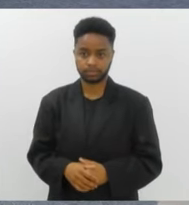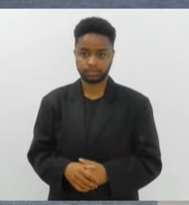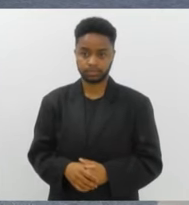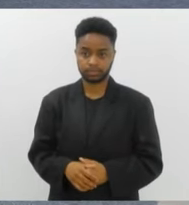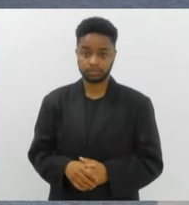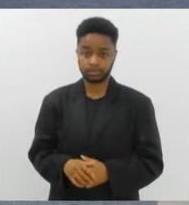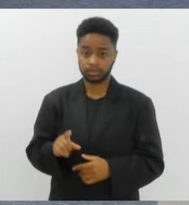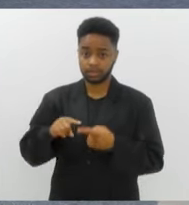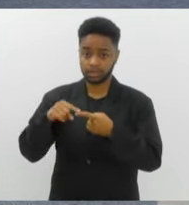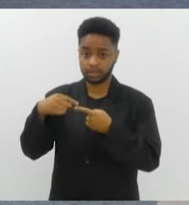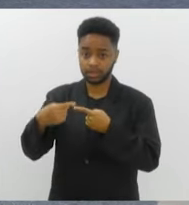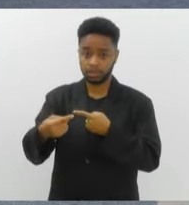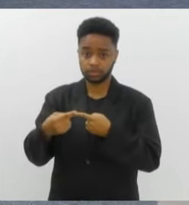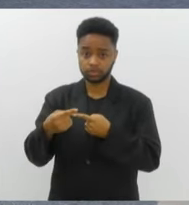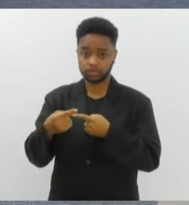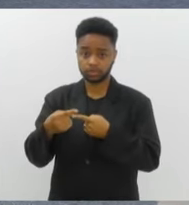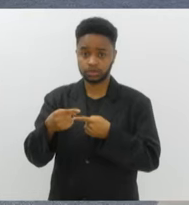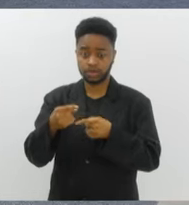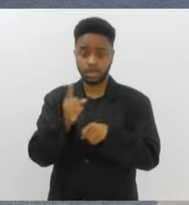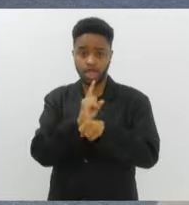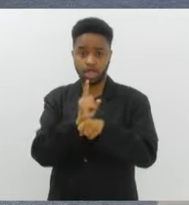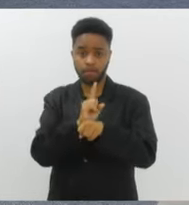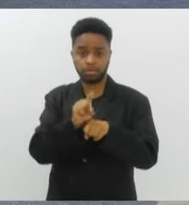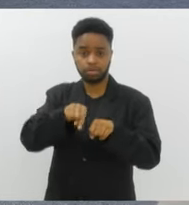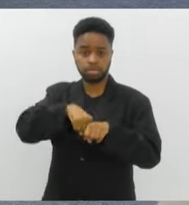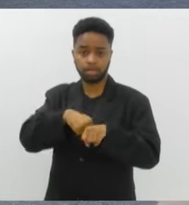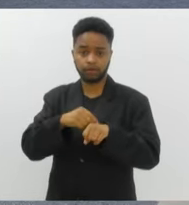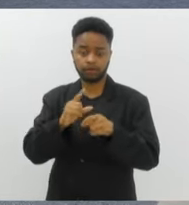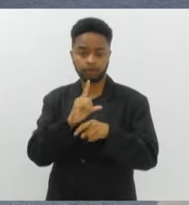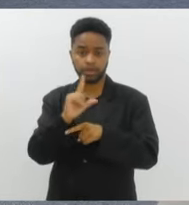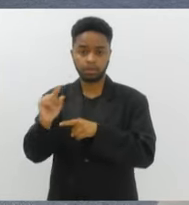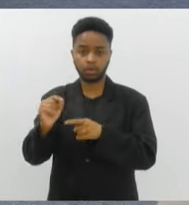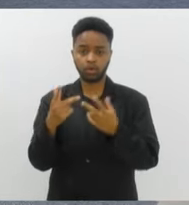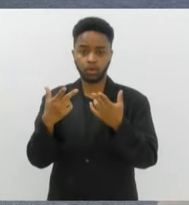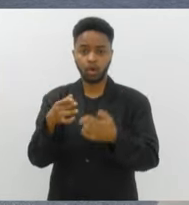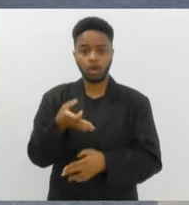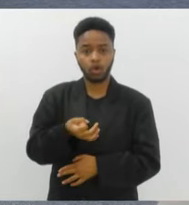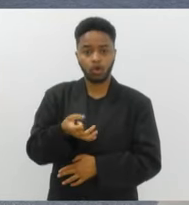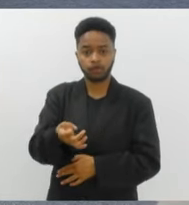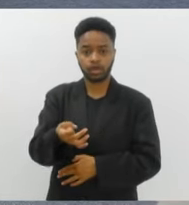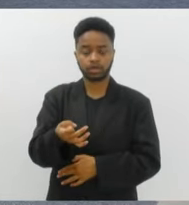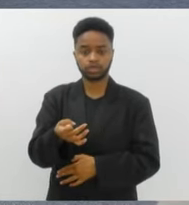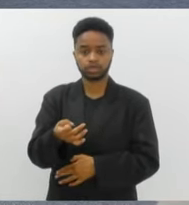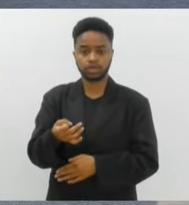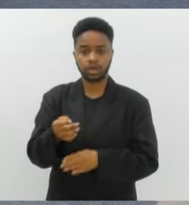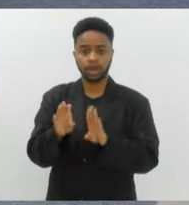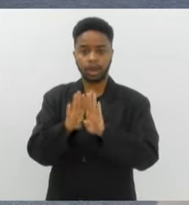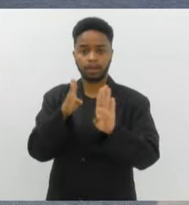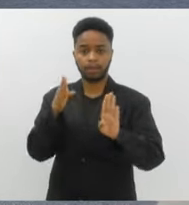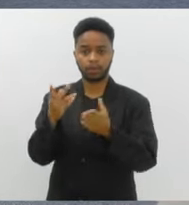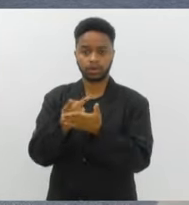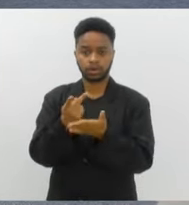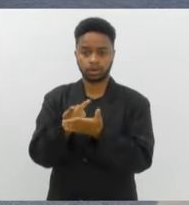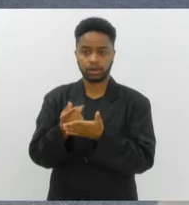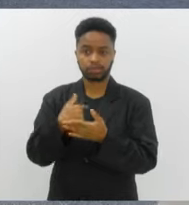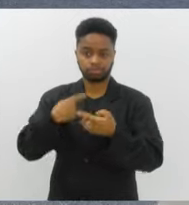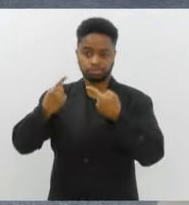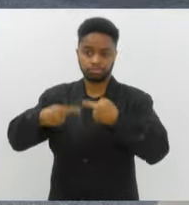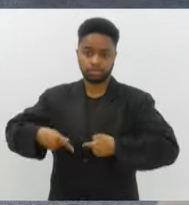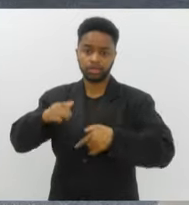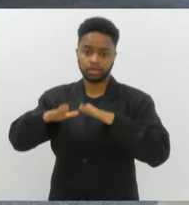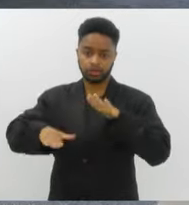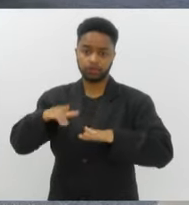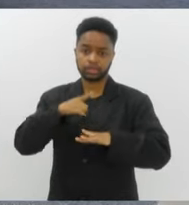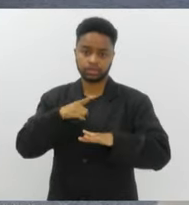Mete o rabinho entre as pernas e vai embora como um covarde pela porta dos fundos. Eu desafio que deve estar aqui ainda no